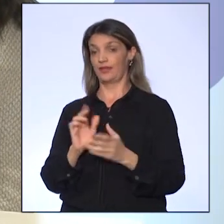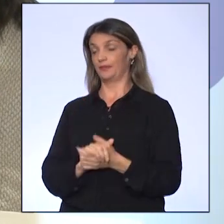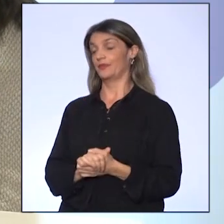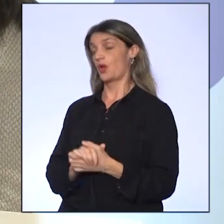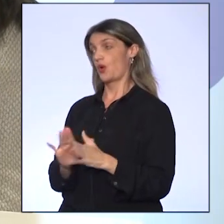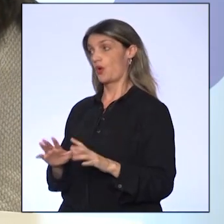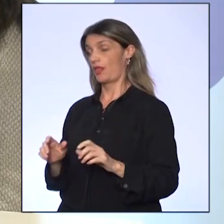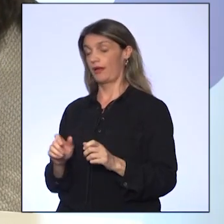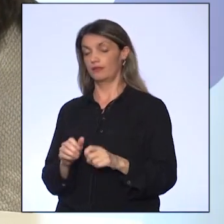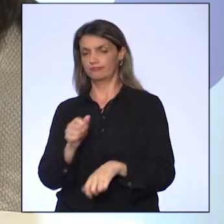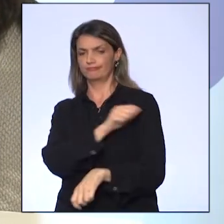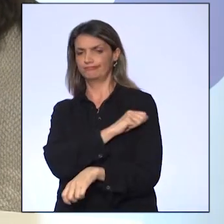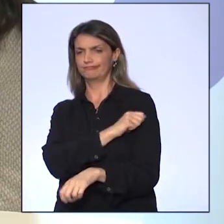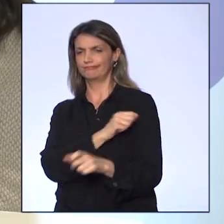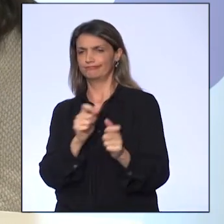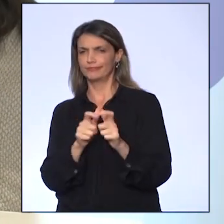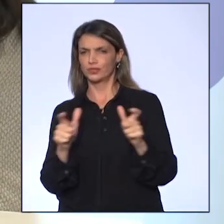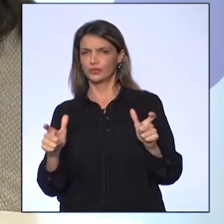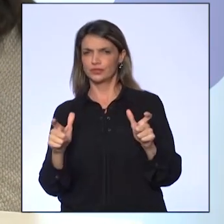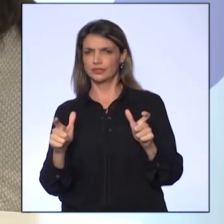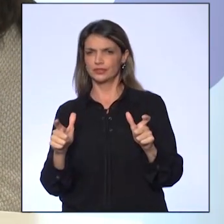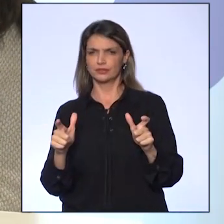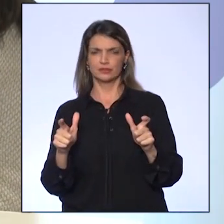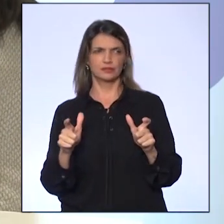a maioria está respondendo Batman.